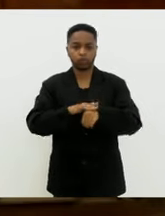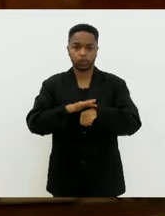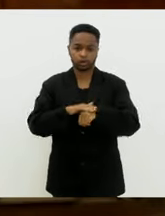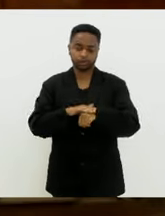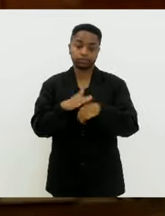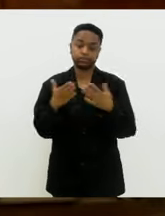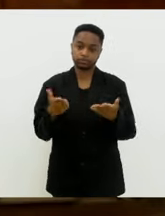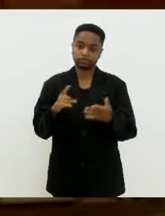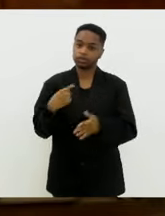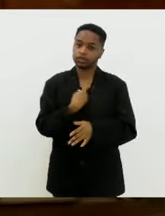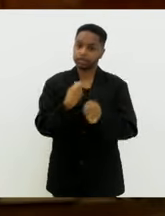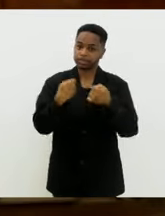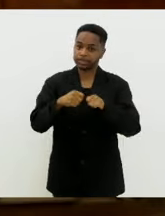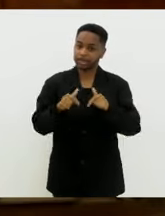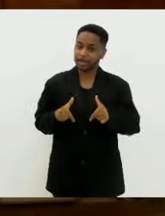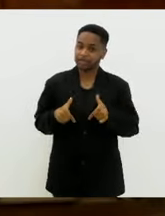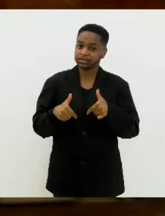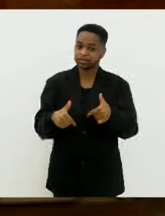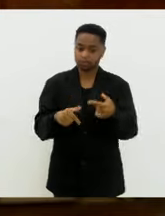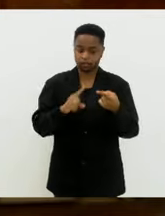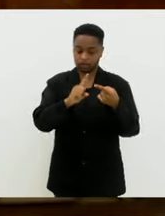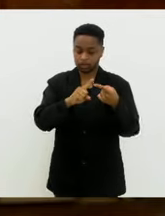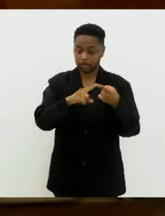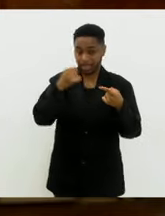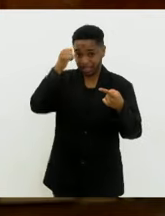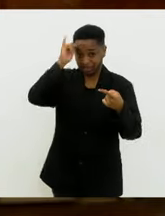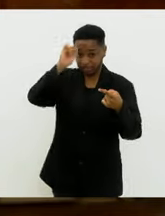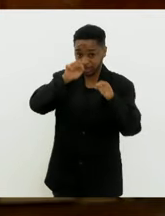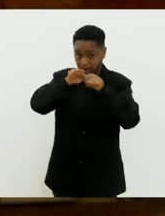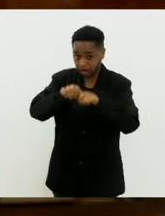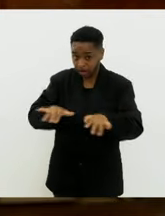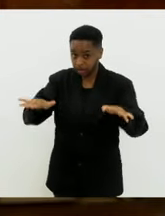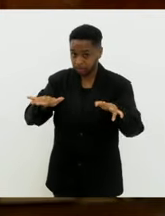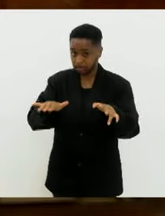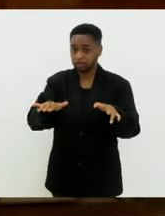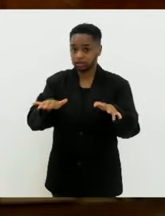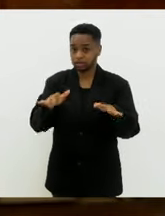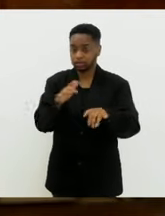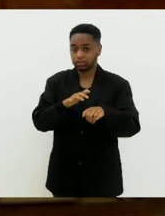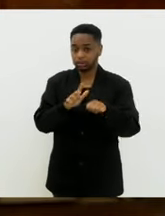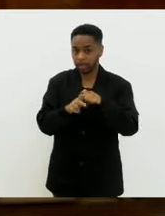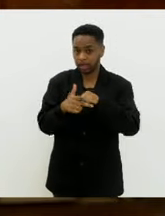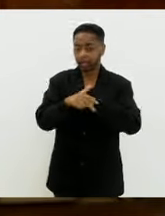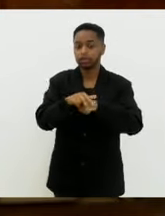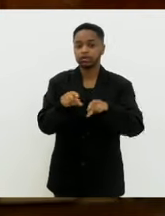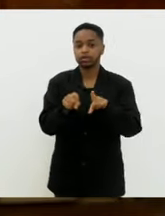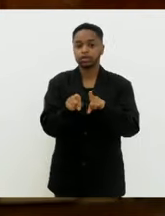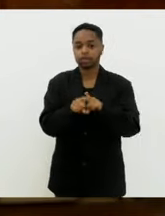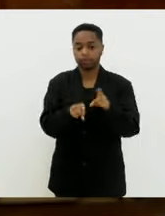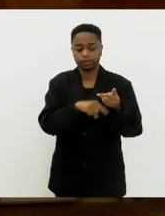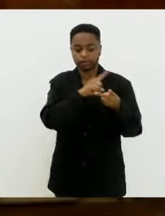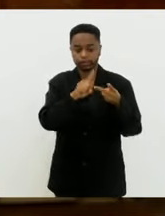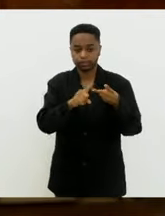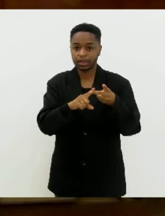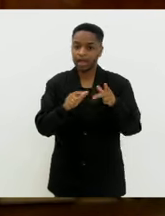gente precisa de ações para a prevenção da infestação de dengue, mas também